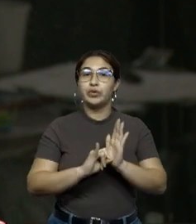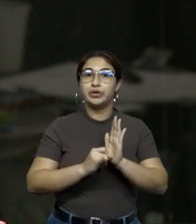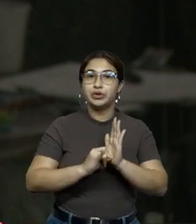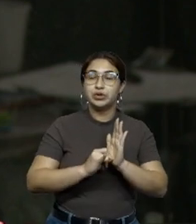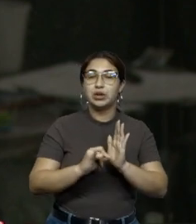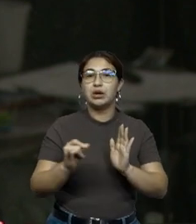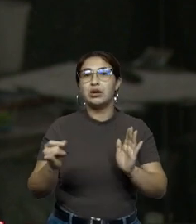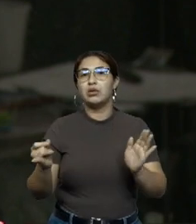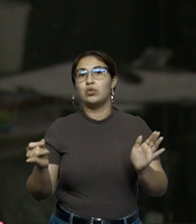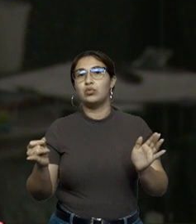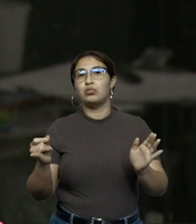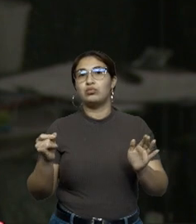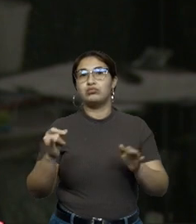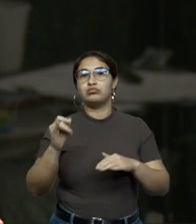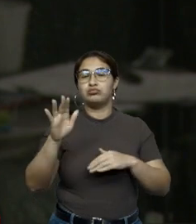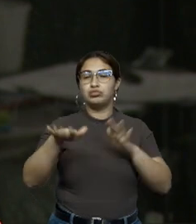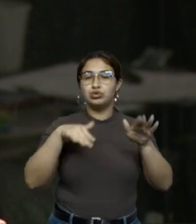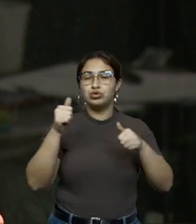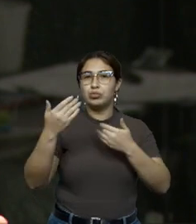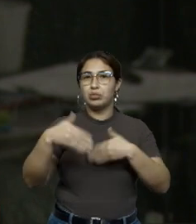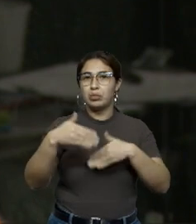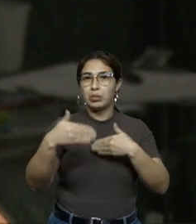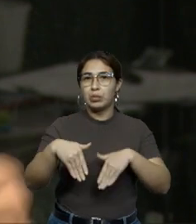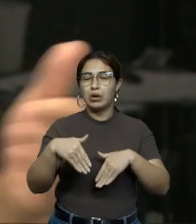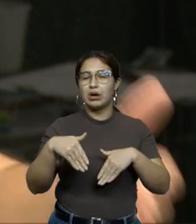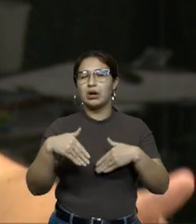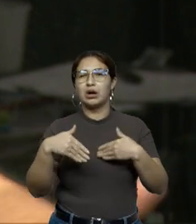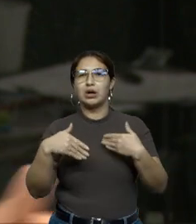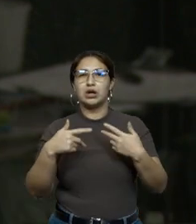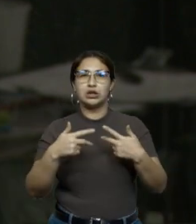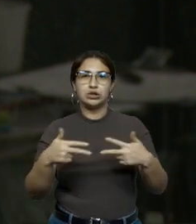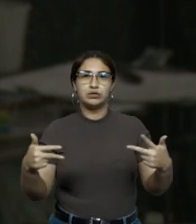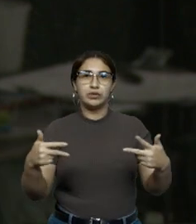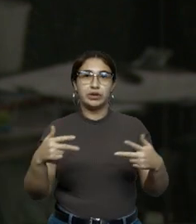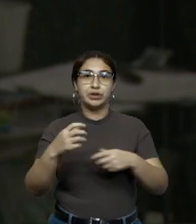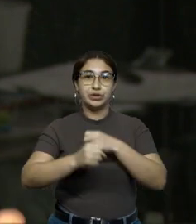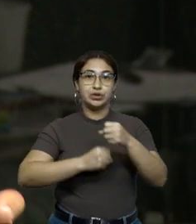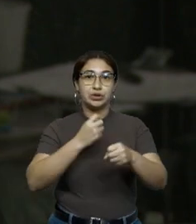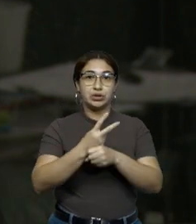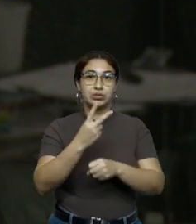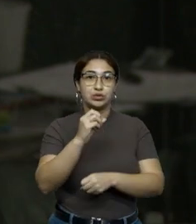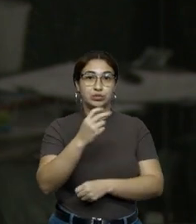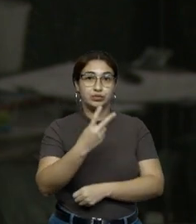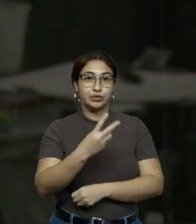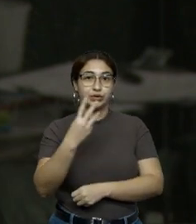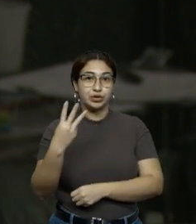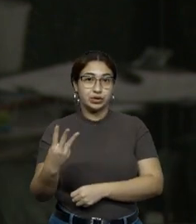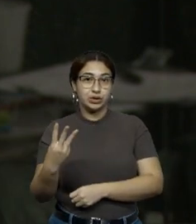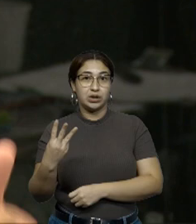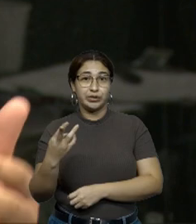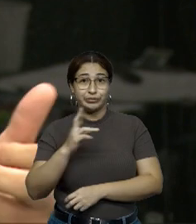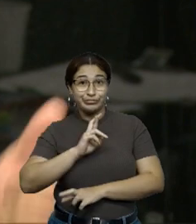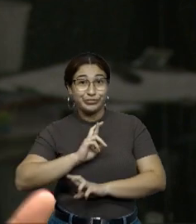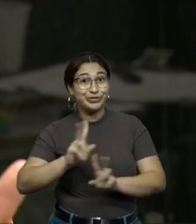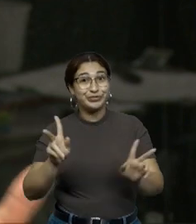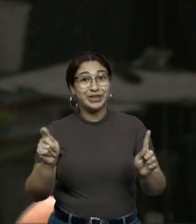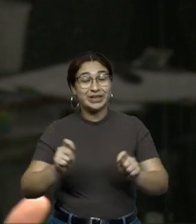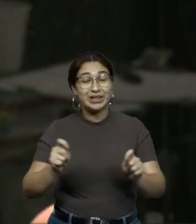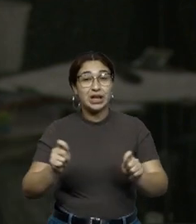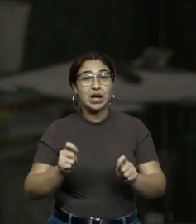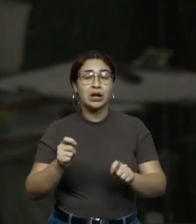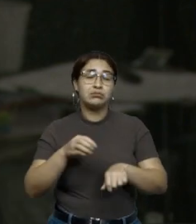seletivo para este ano a gente estaria Então para onde que vem o próximo caminho para isso acontecer eu sugiro que